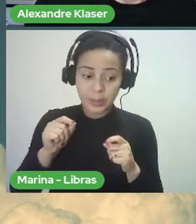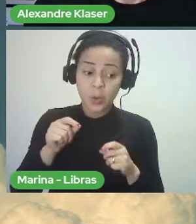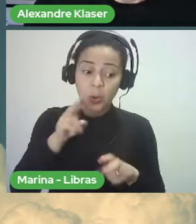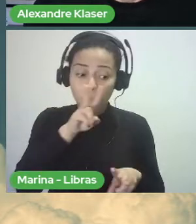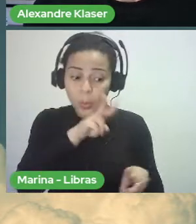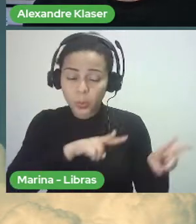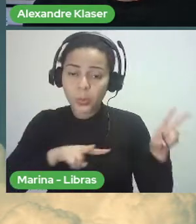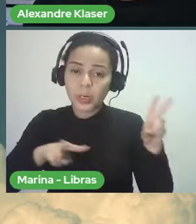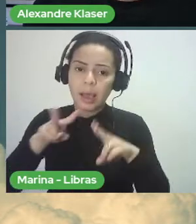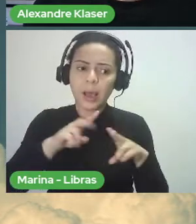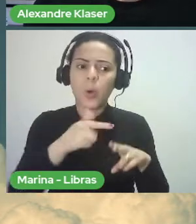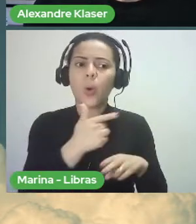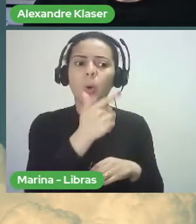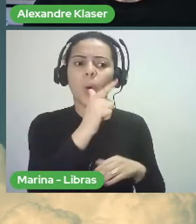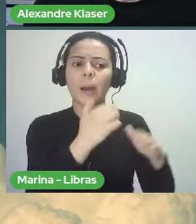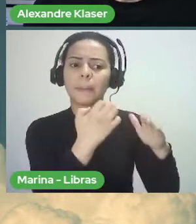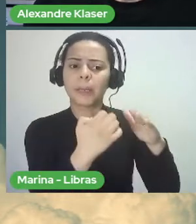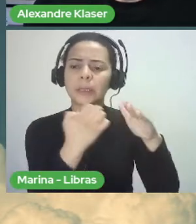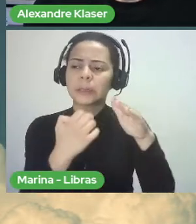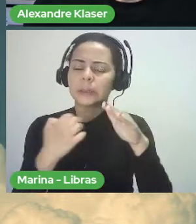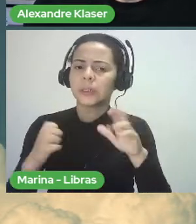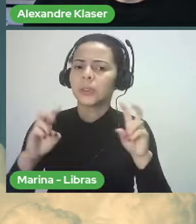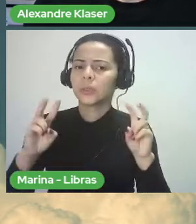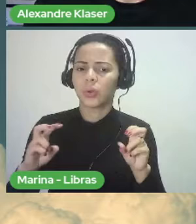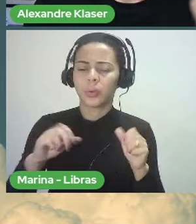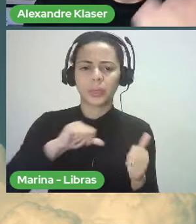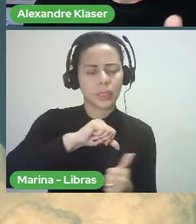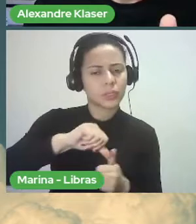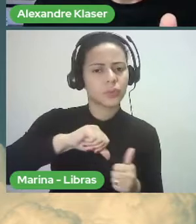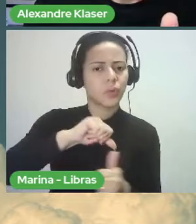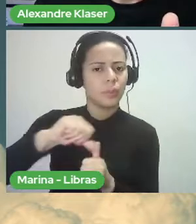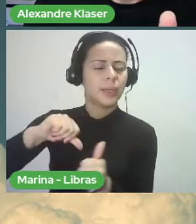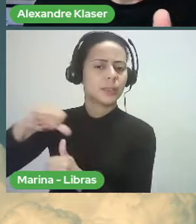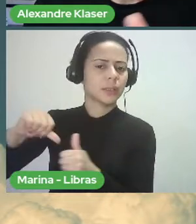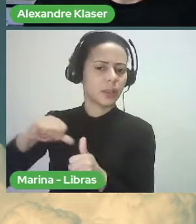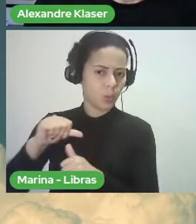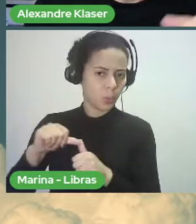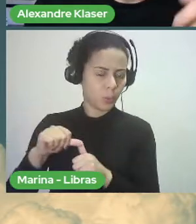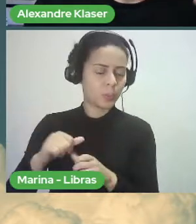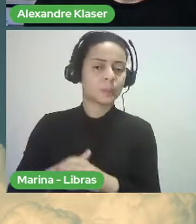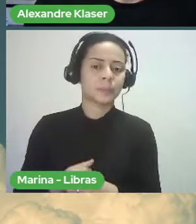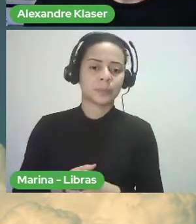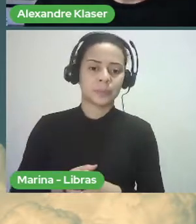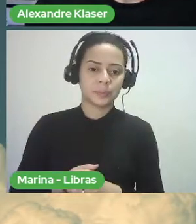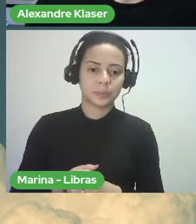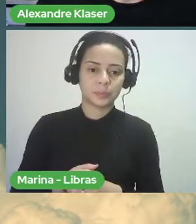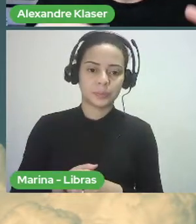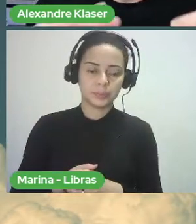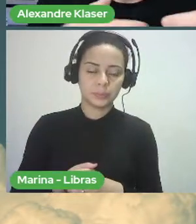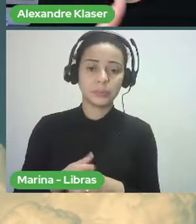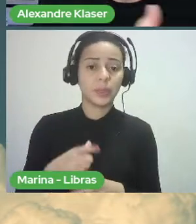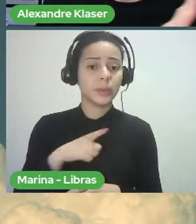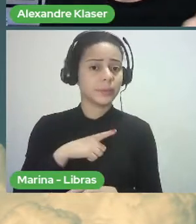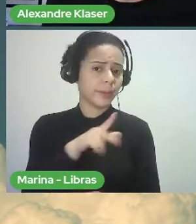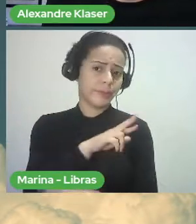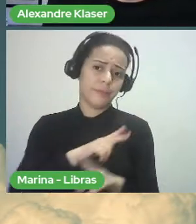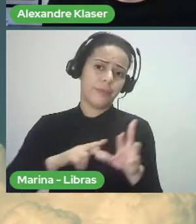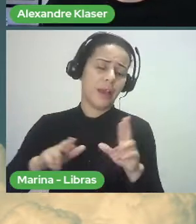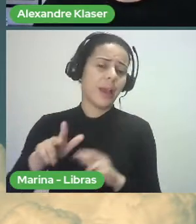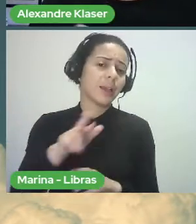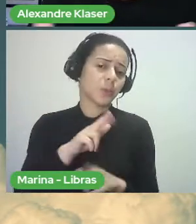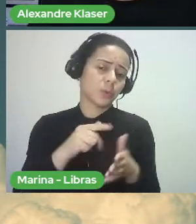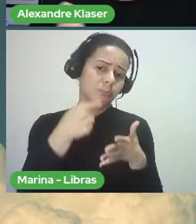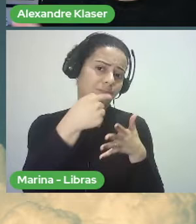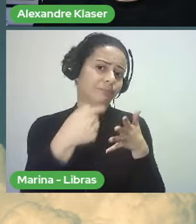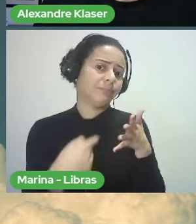transformação na sua parte de diagnóstico e também na sua parte de execução. Isso passa por vários aspectos, uma questão mais